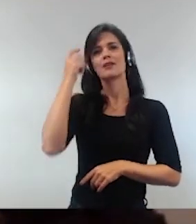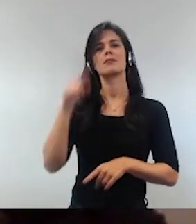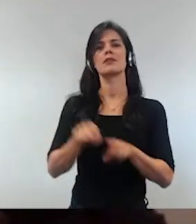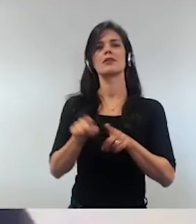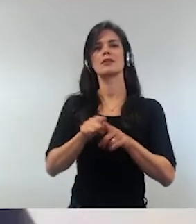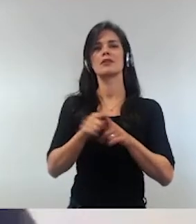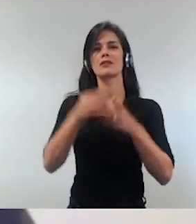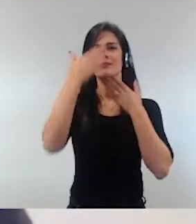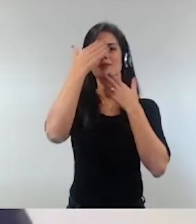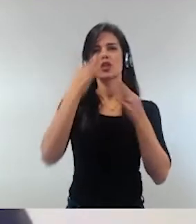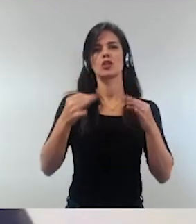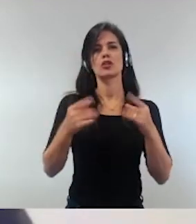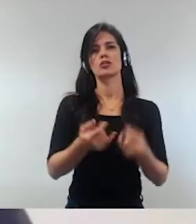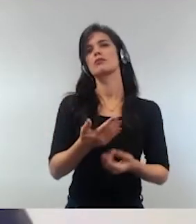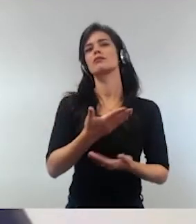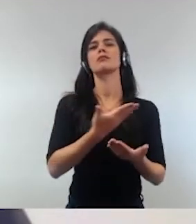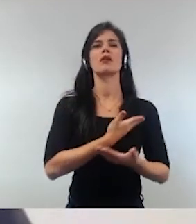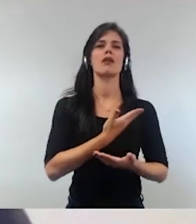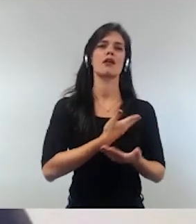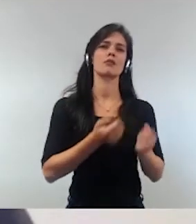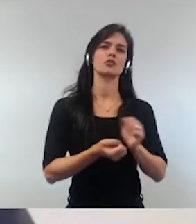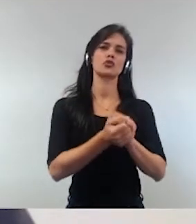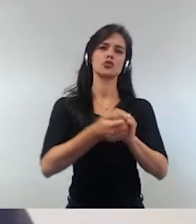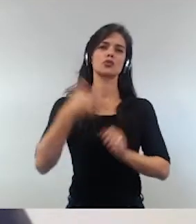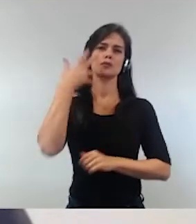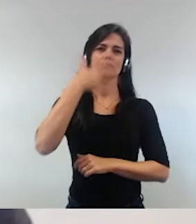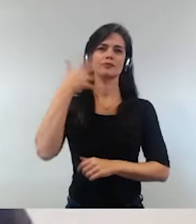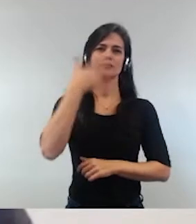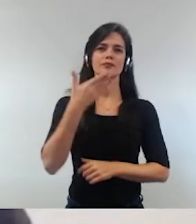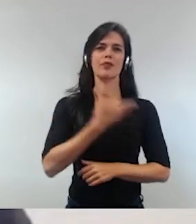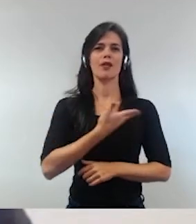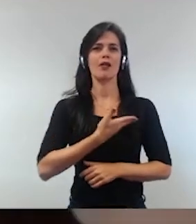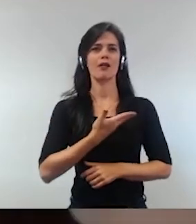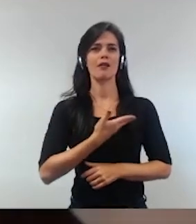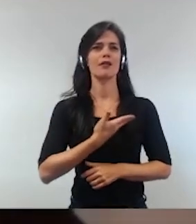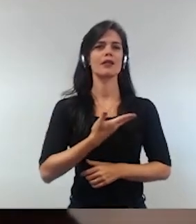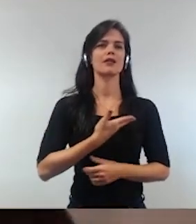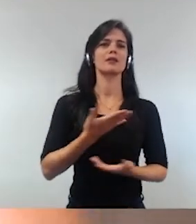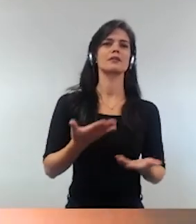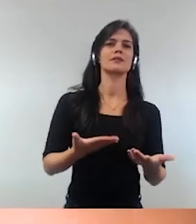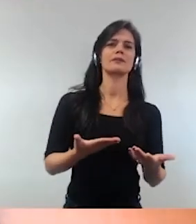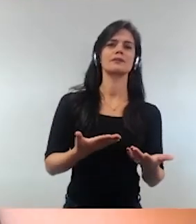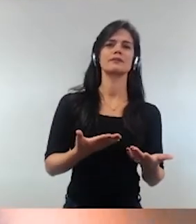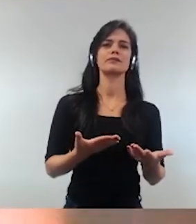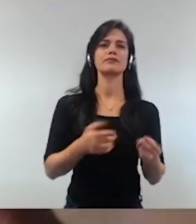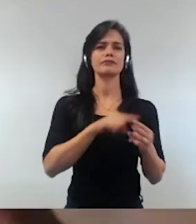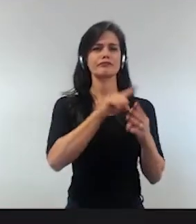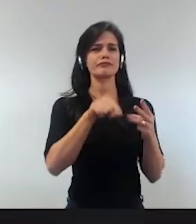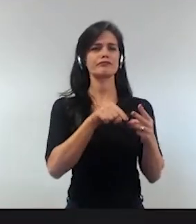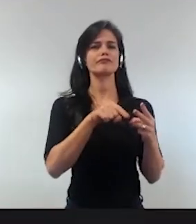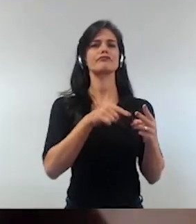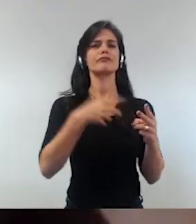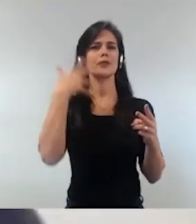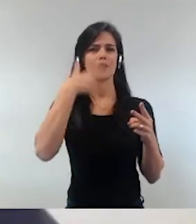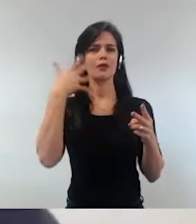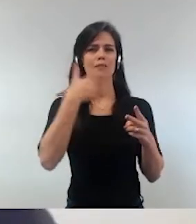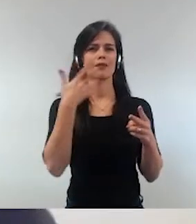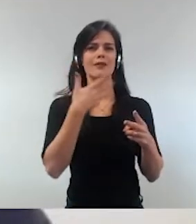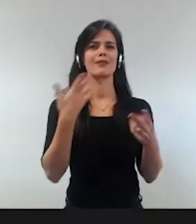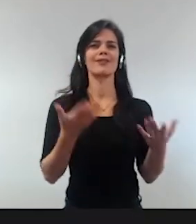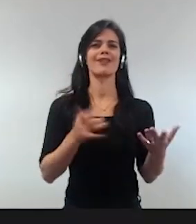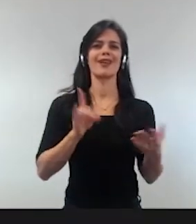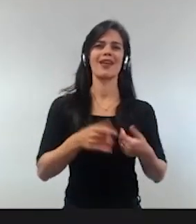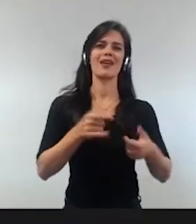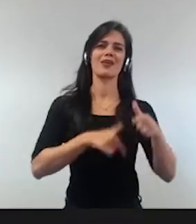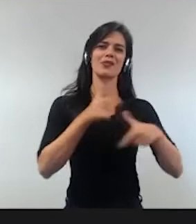colegas de painel, é uma honra muito grande compartilhar com amigos, Marcelo, Priscila, Yuri. É quase que uma ação entre